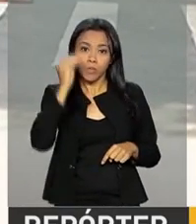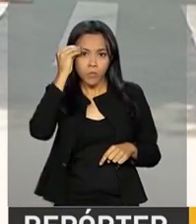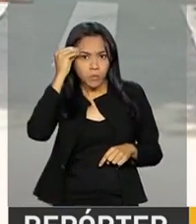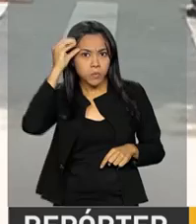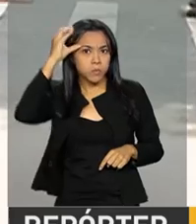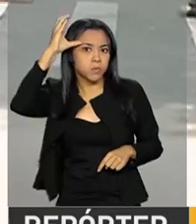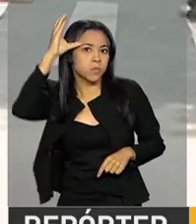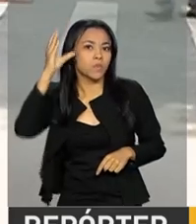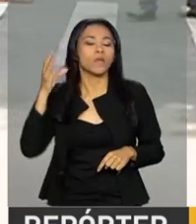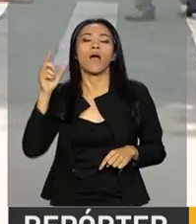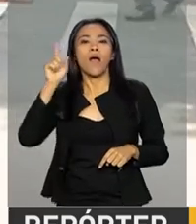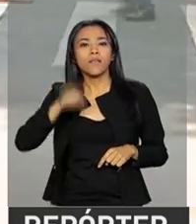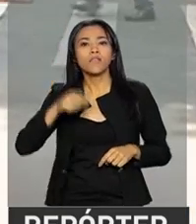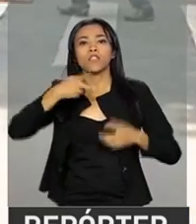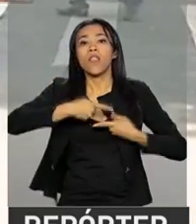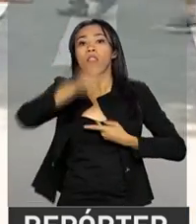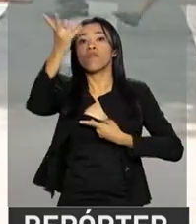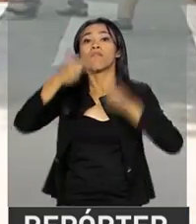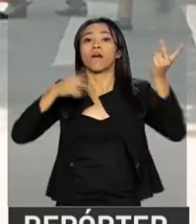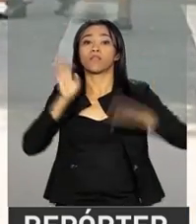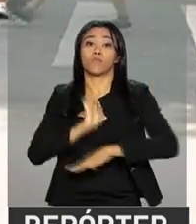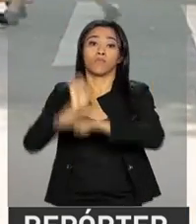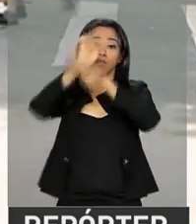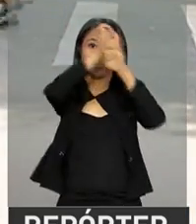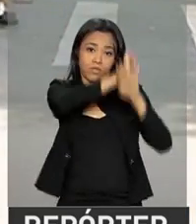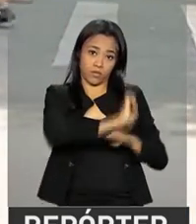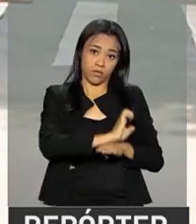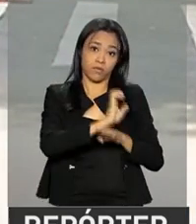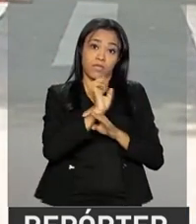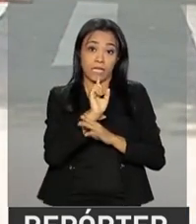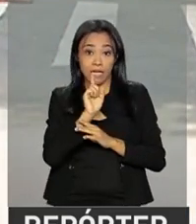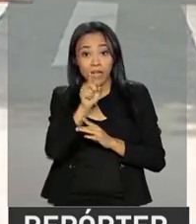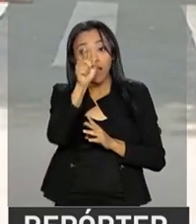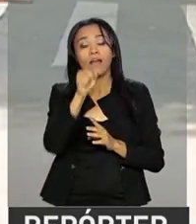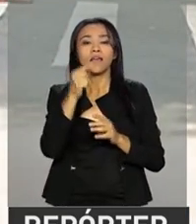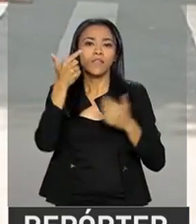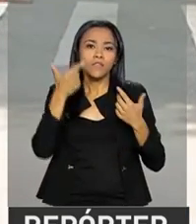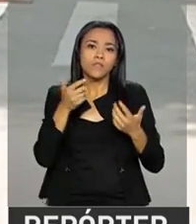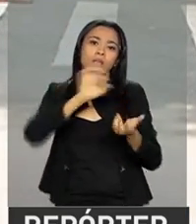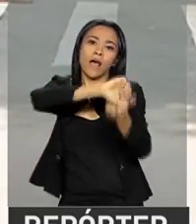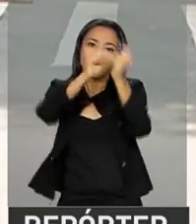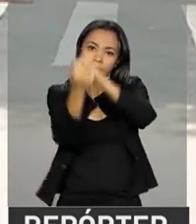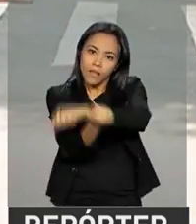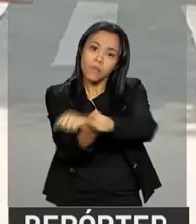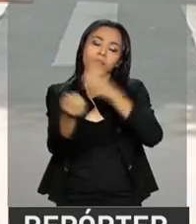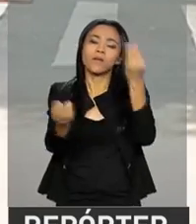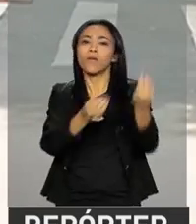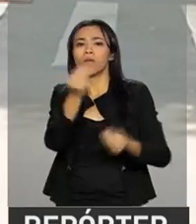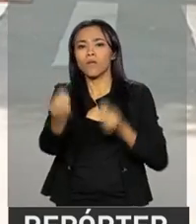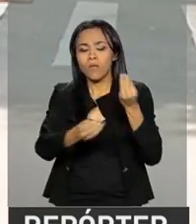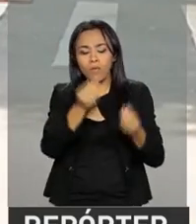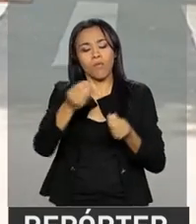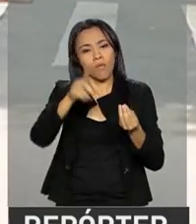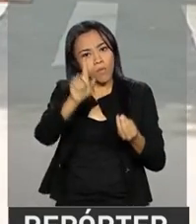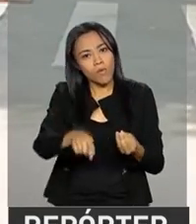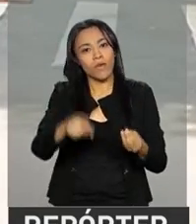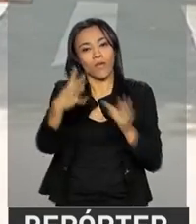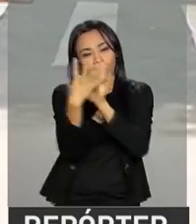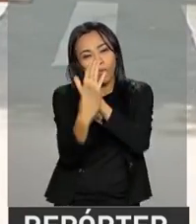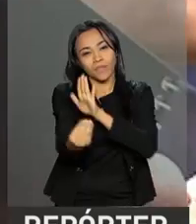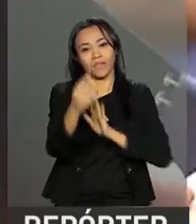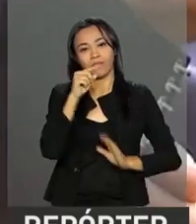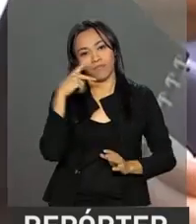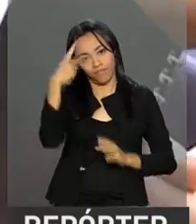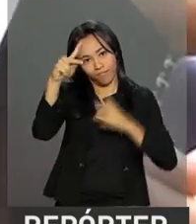curso seja levado pelos policiais para os estados de origem. E lá, eles adaptem a filosofia do policiamento comunitário à realidade